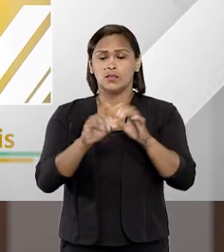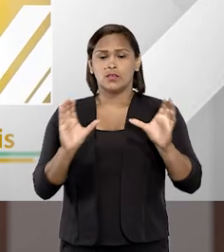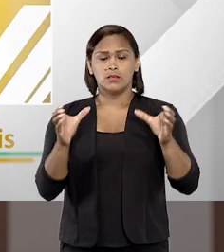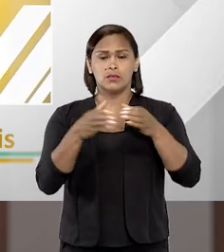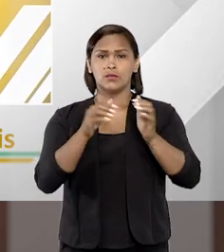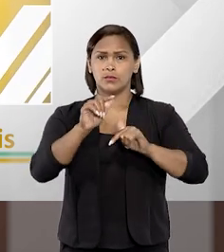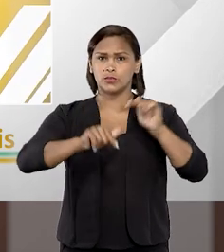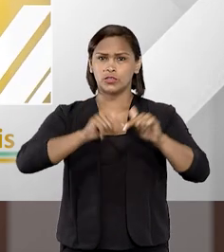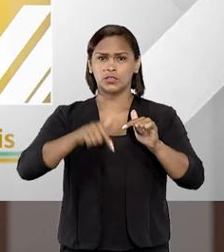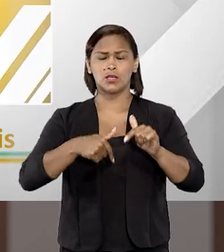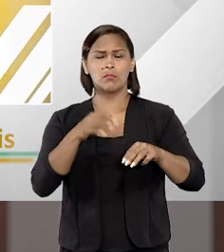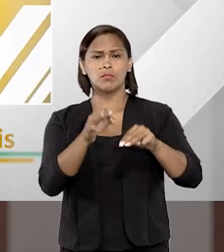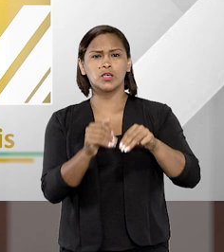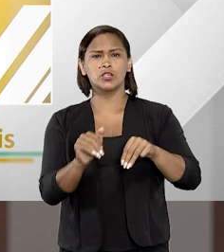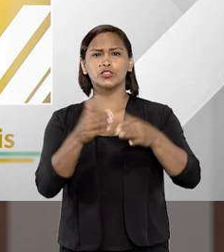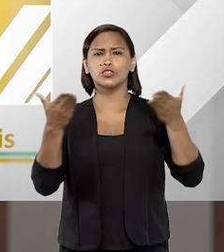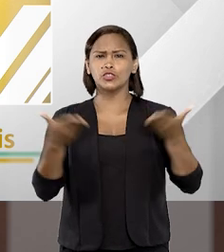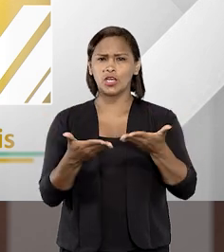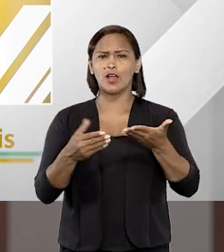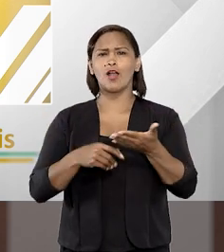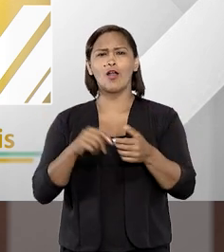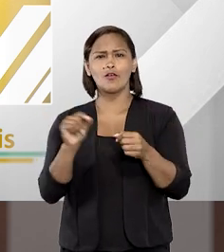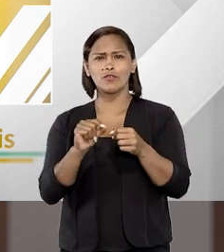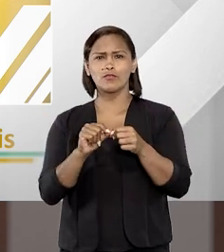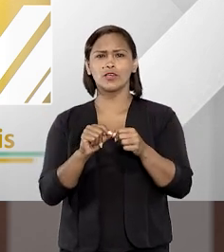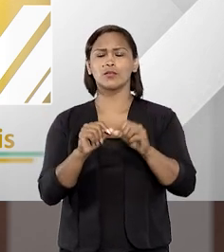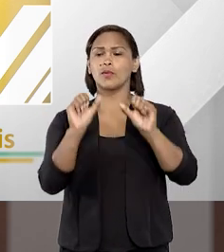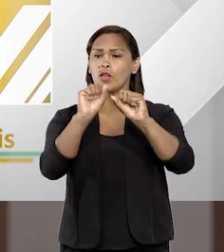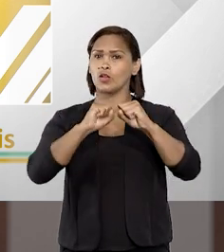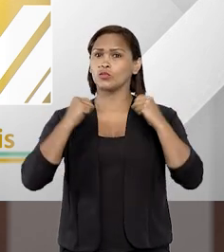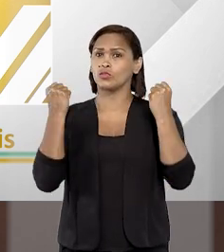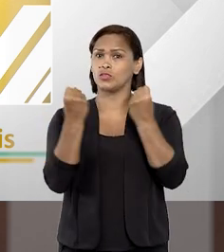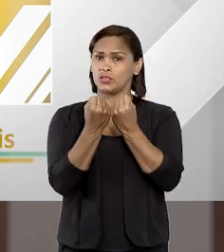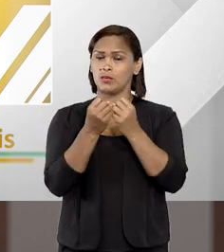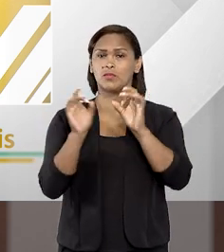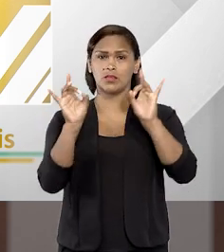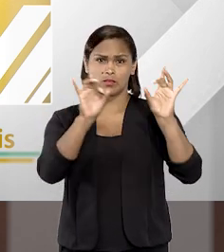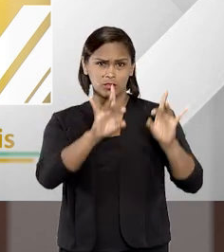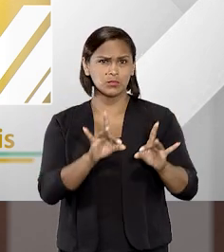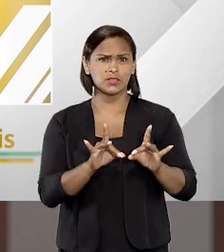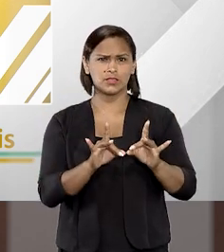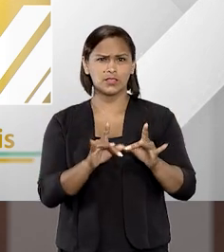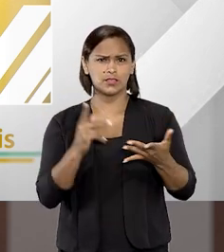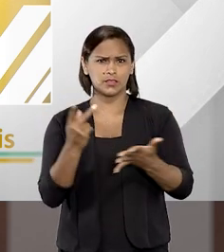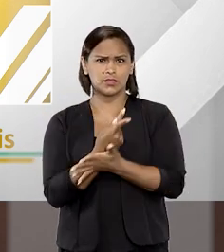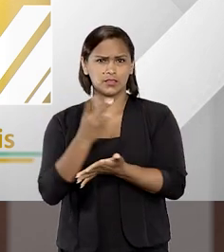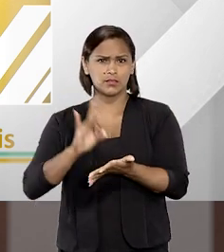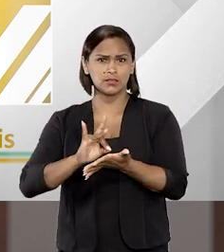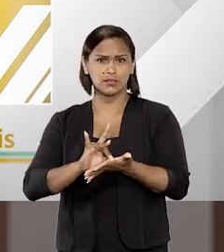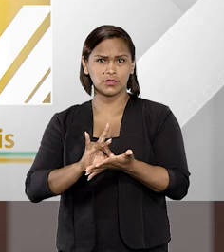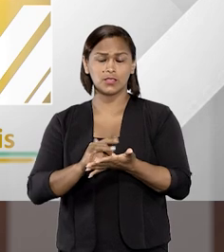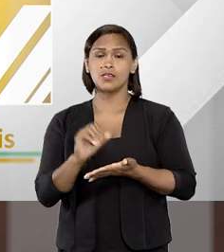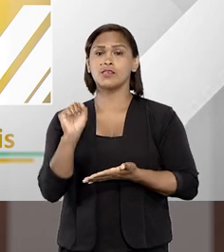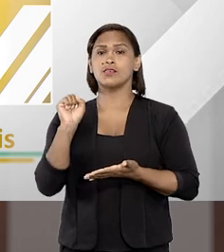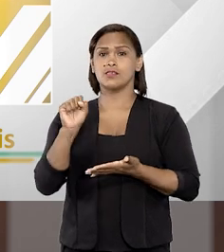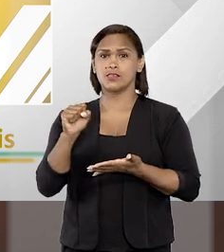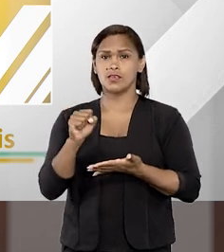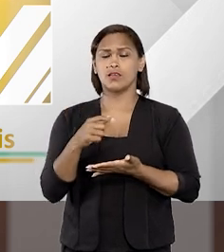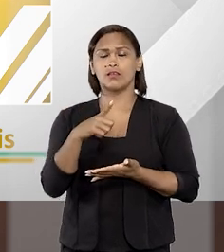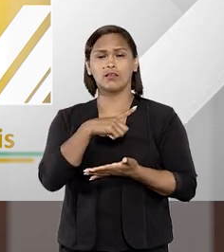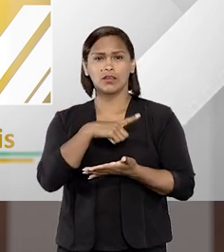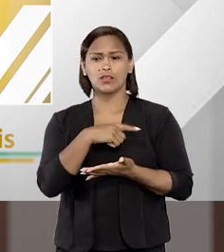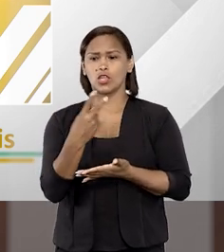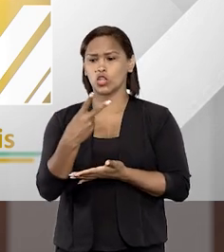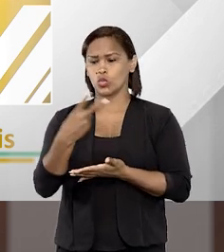âmbito desse grupo de trabalho Ministro já foi realizado também um seminário com especialistas não foi exatamente nós